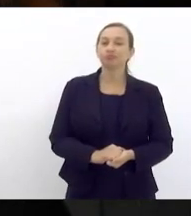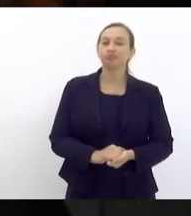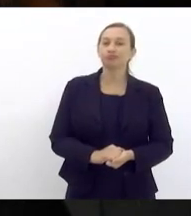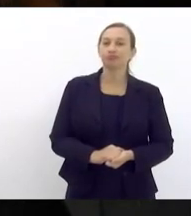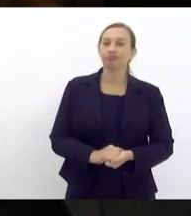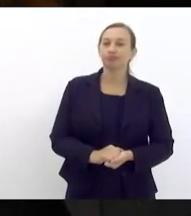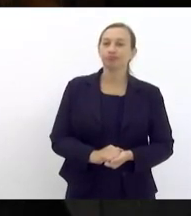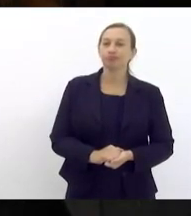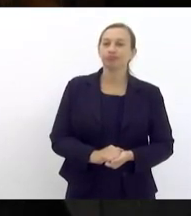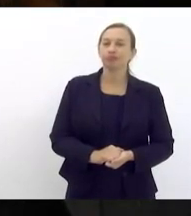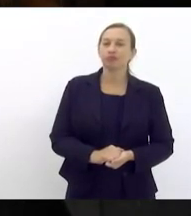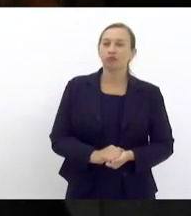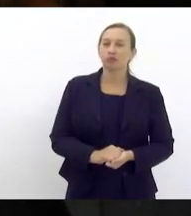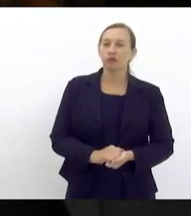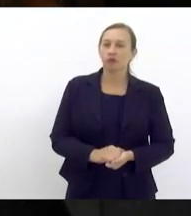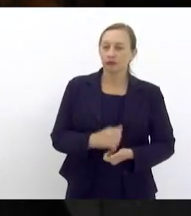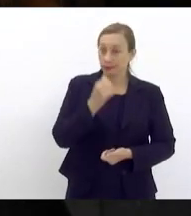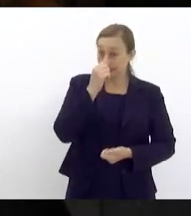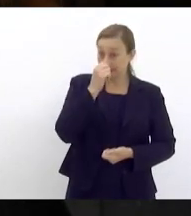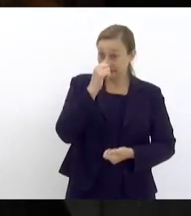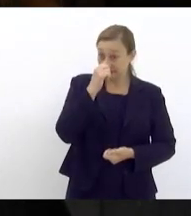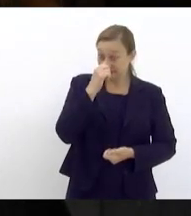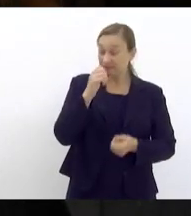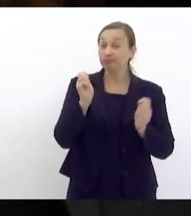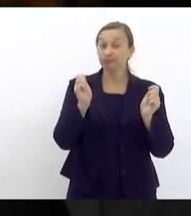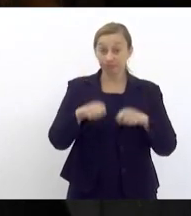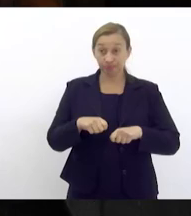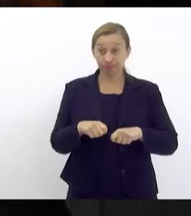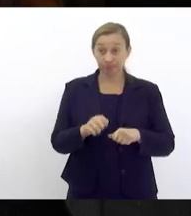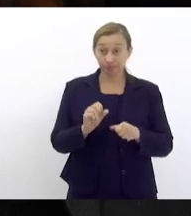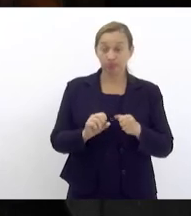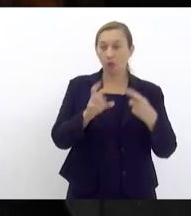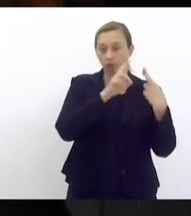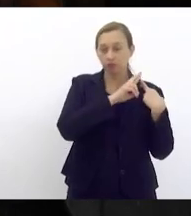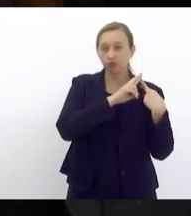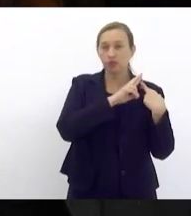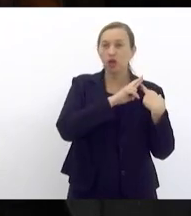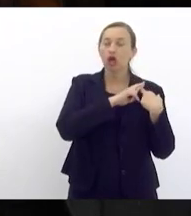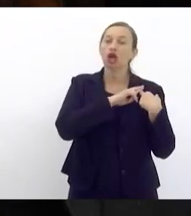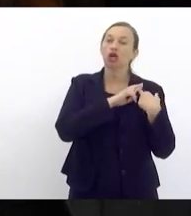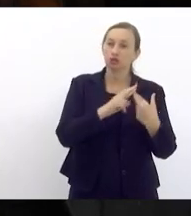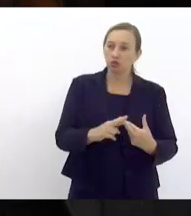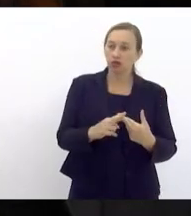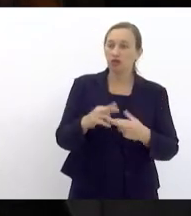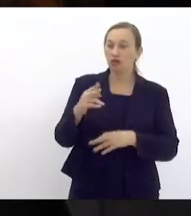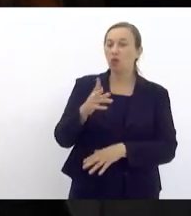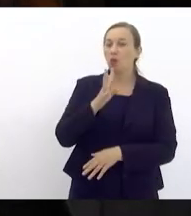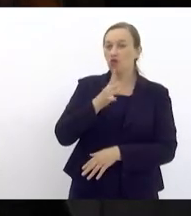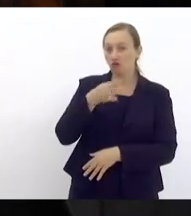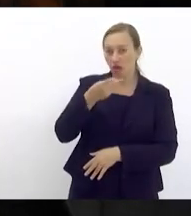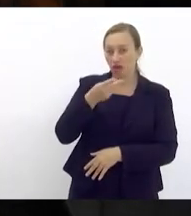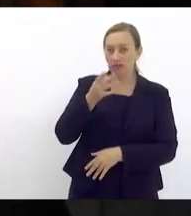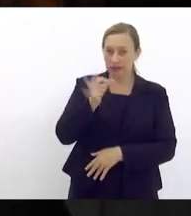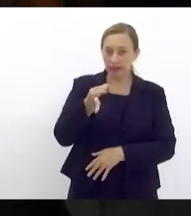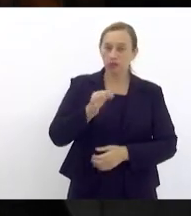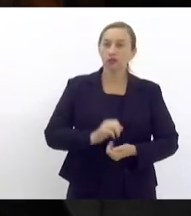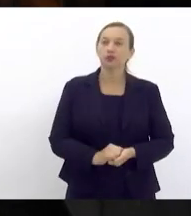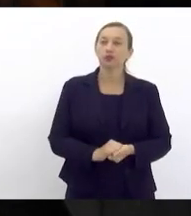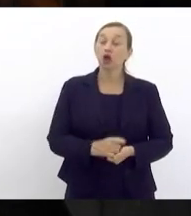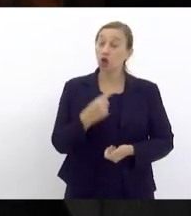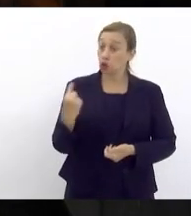seguinte é possível fazer isso de forma responsável vou dar um exemplo concreto nós